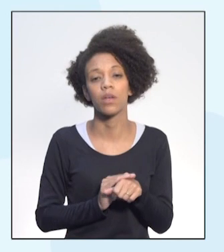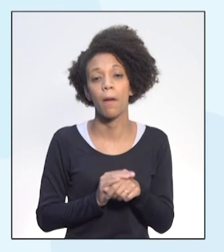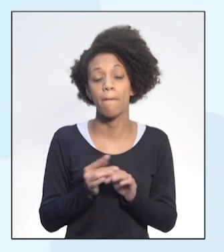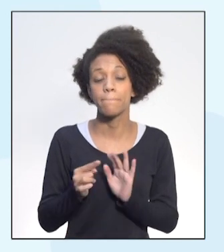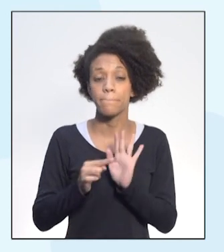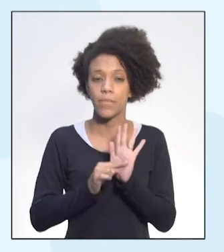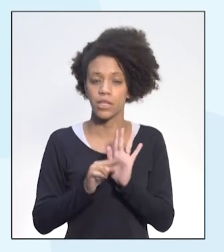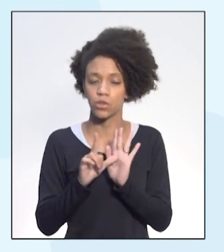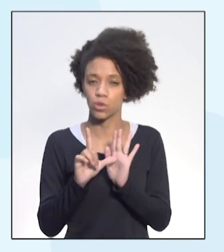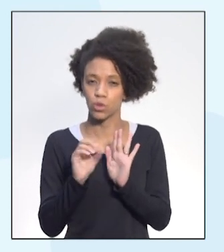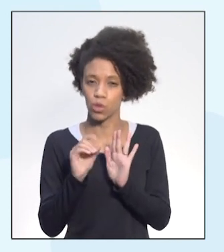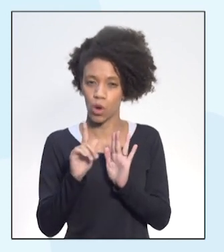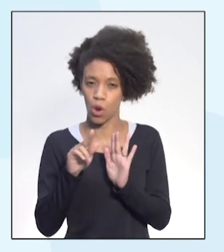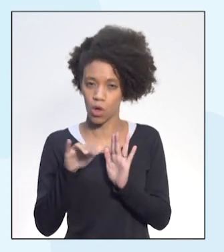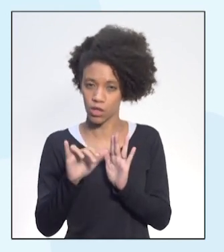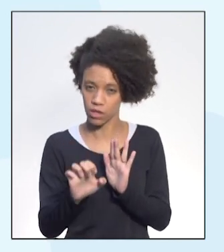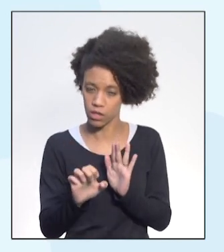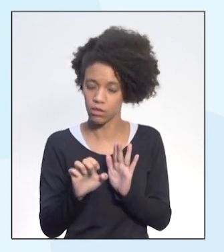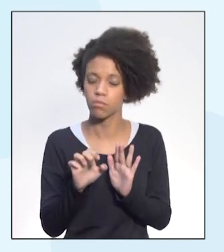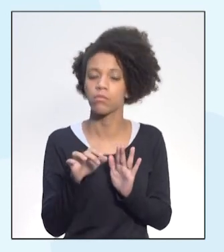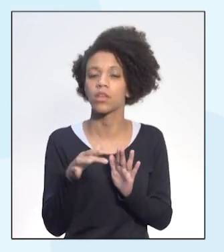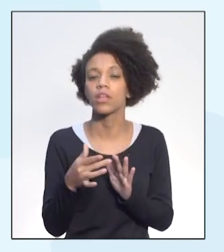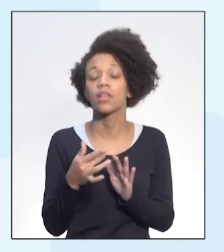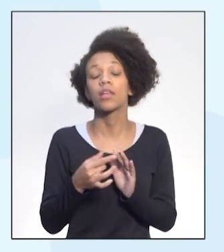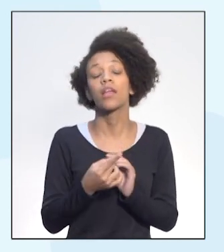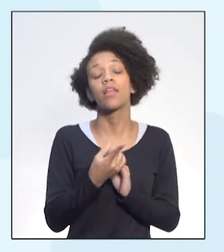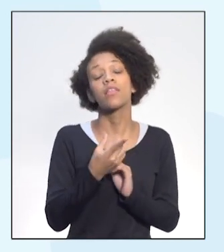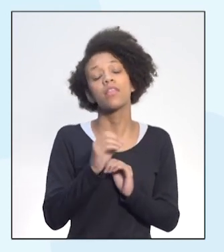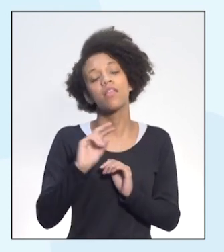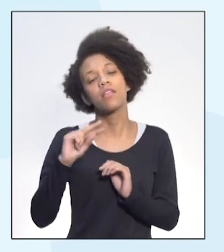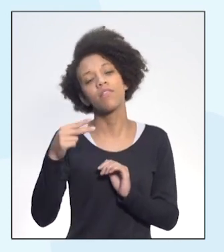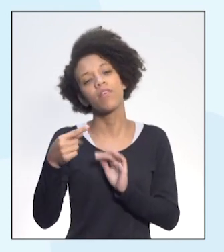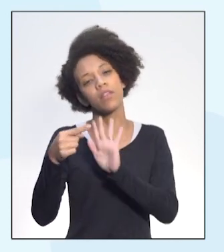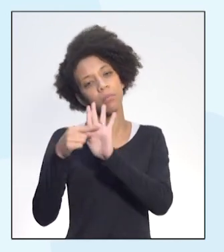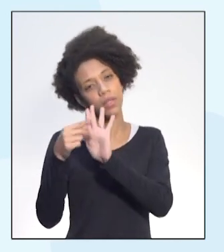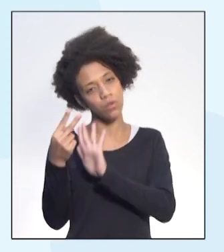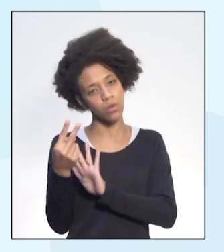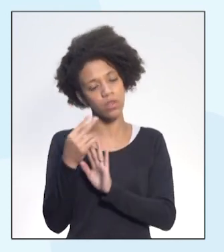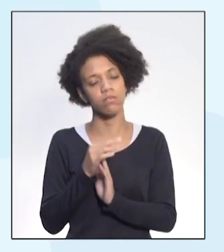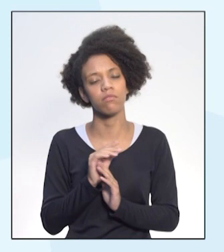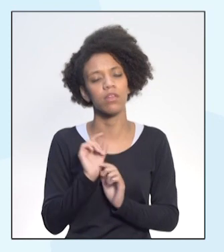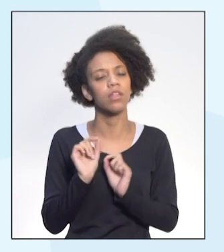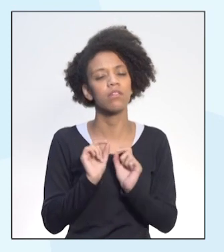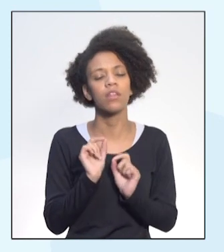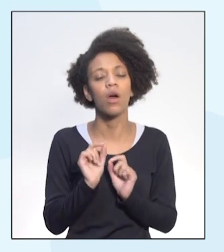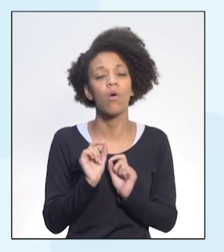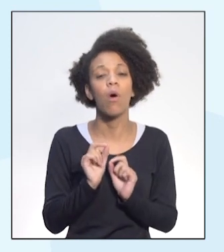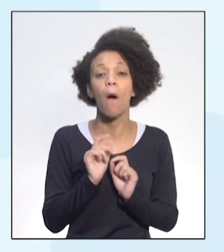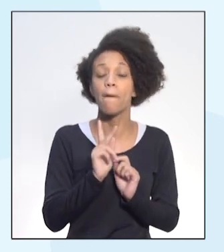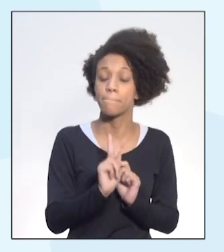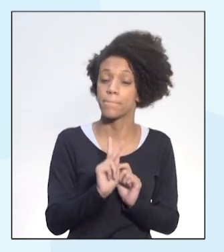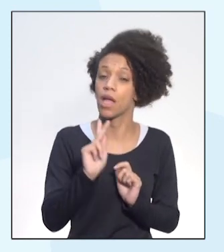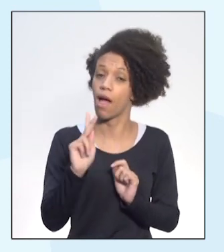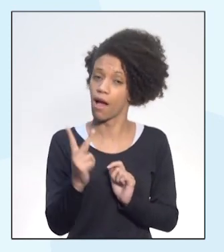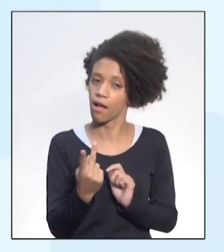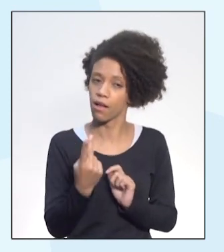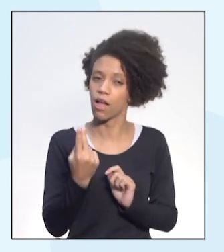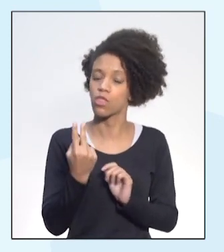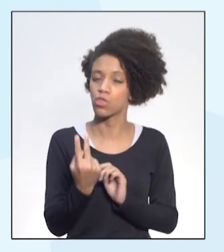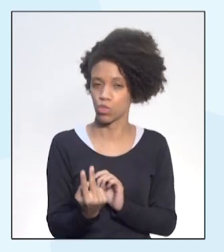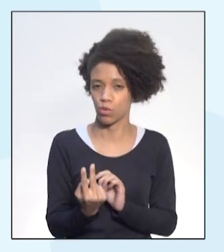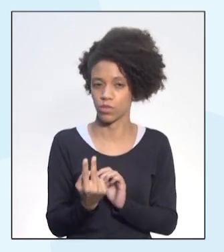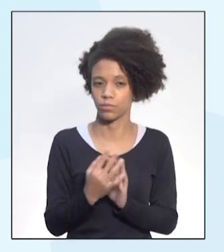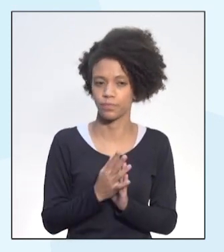log de 10 elevado a menos 2. Então, o pH vai ser 2. E